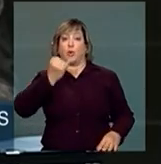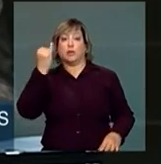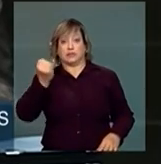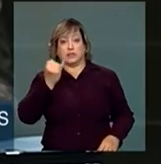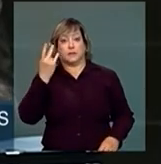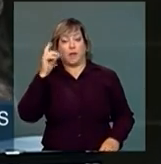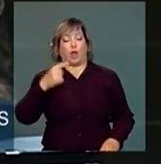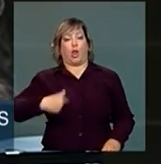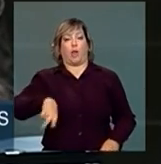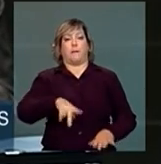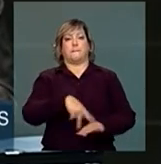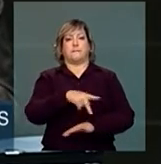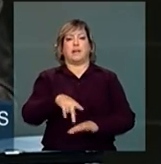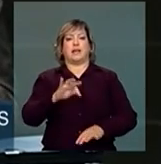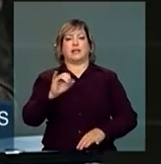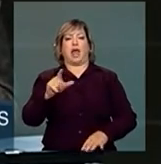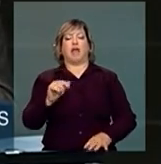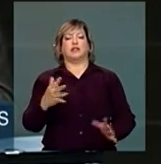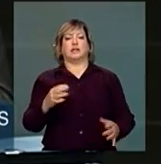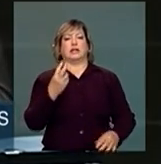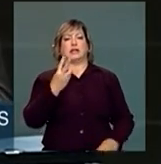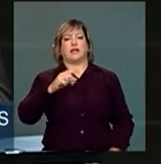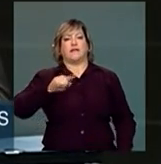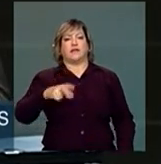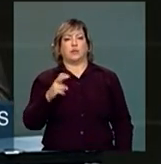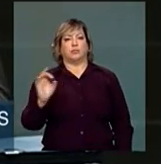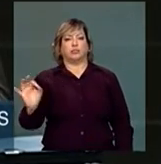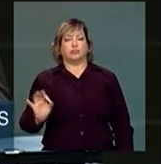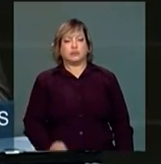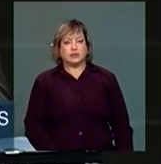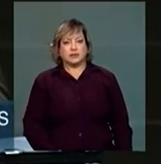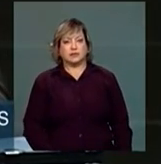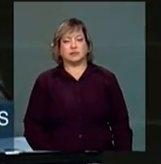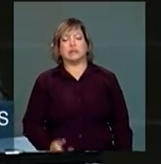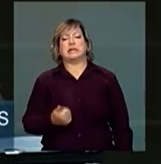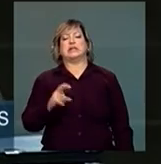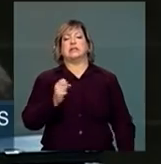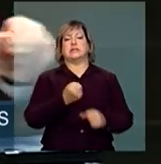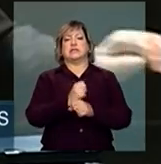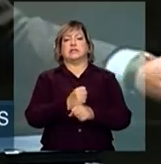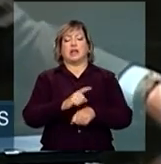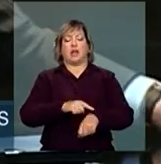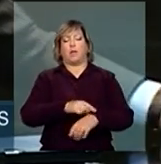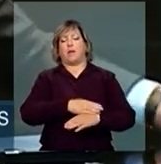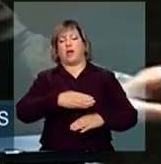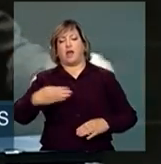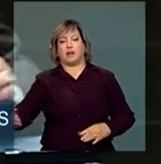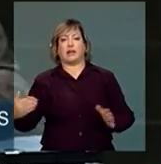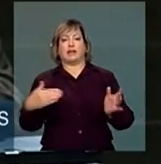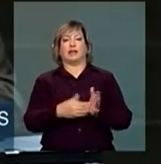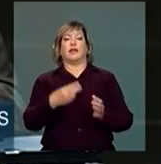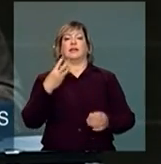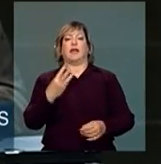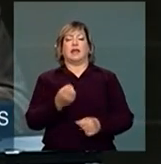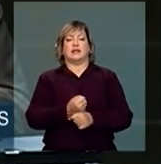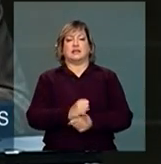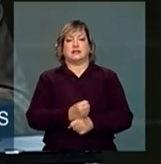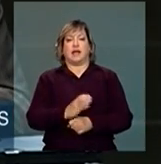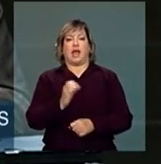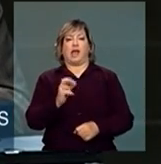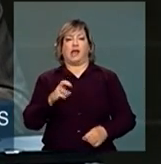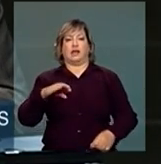país, com taxas de 3,5%, com 15 anos de prazo e até 3 anos de